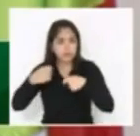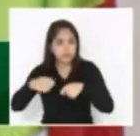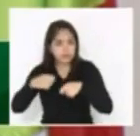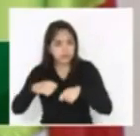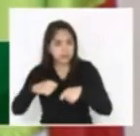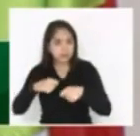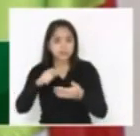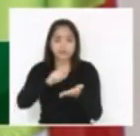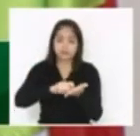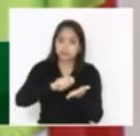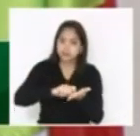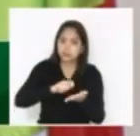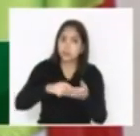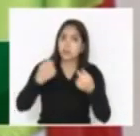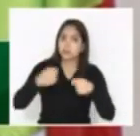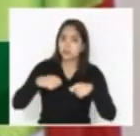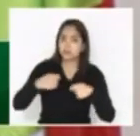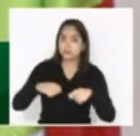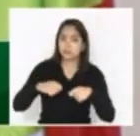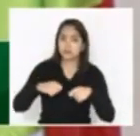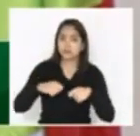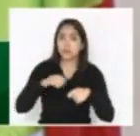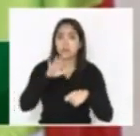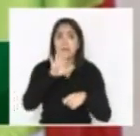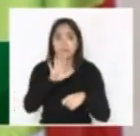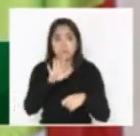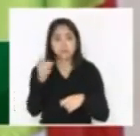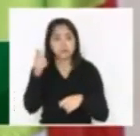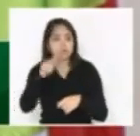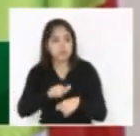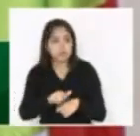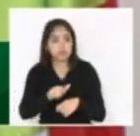que realmente precisa tomar o remédio. Mais uma vez,